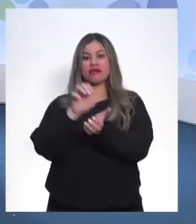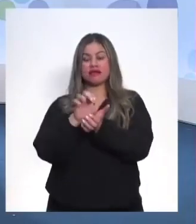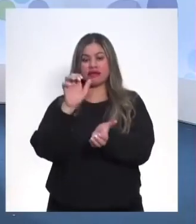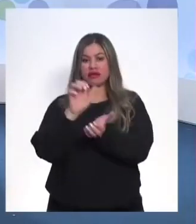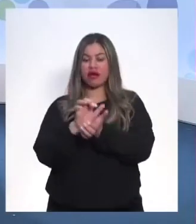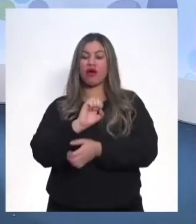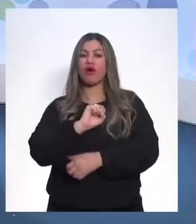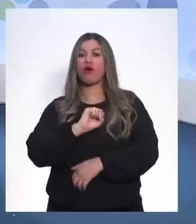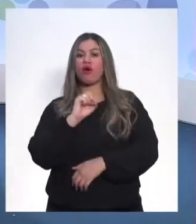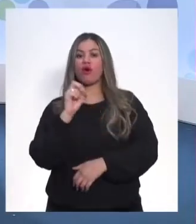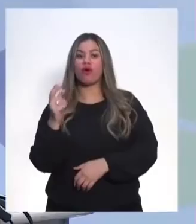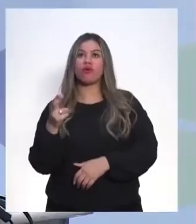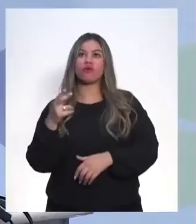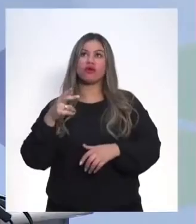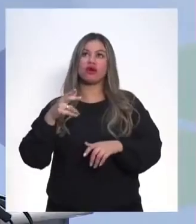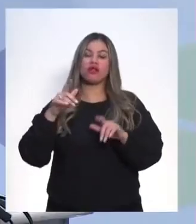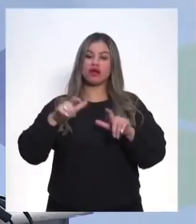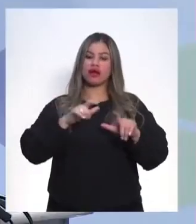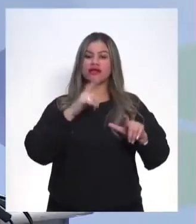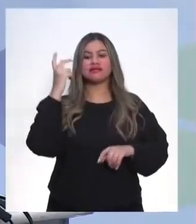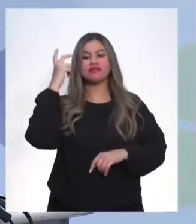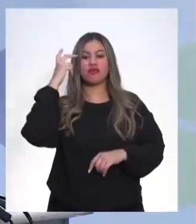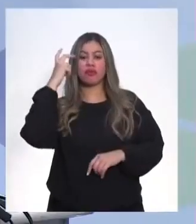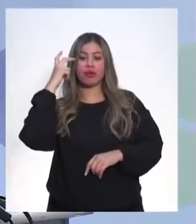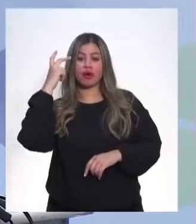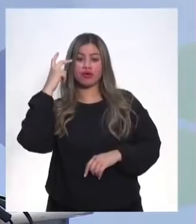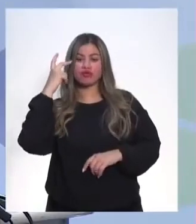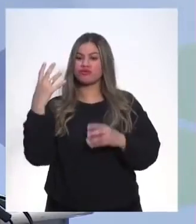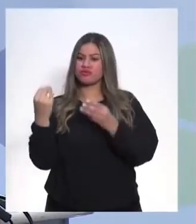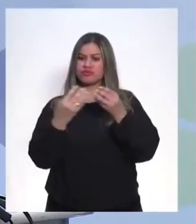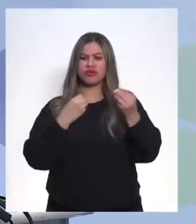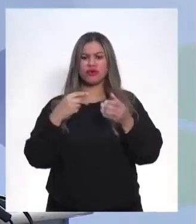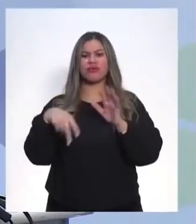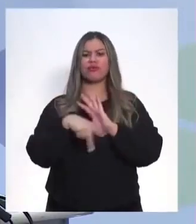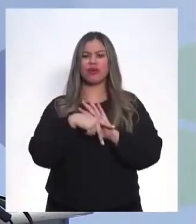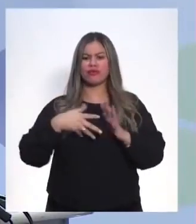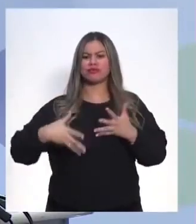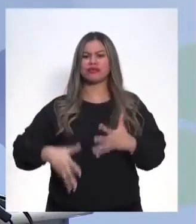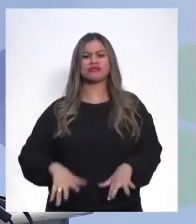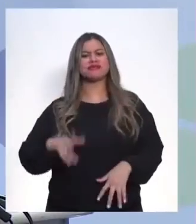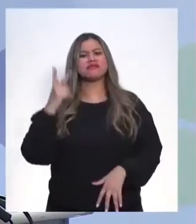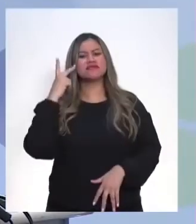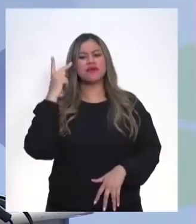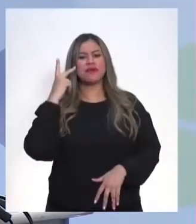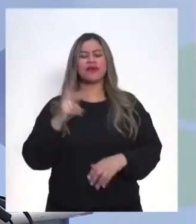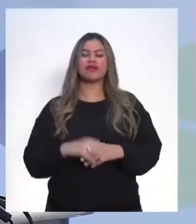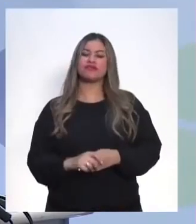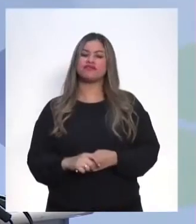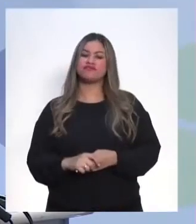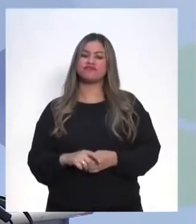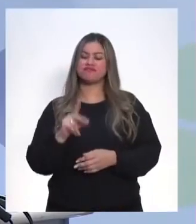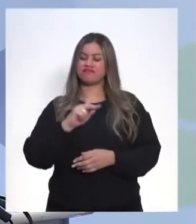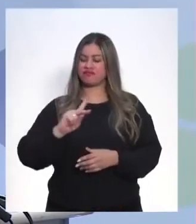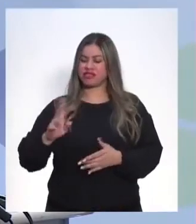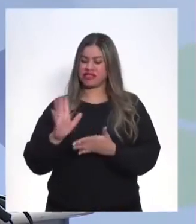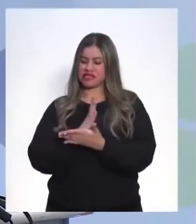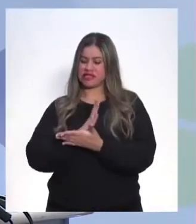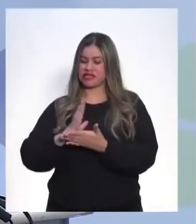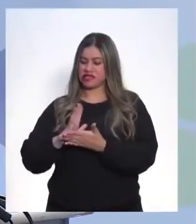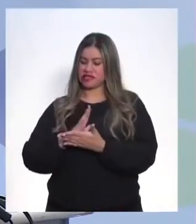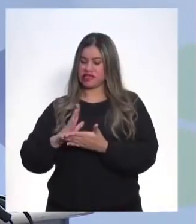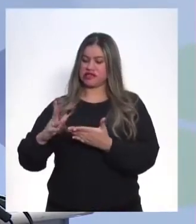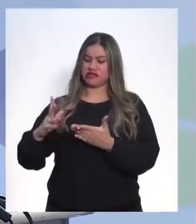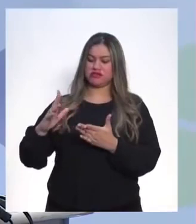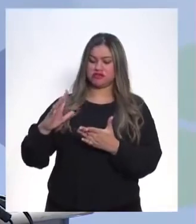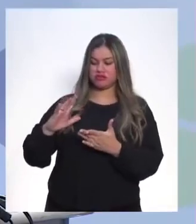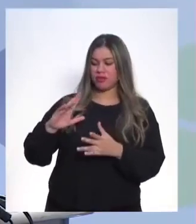Natural de São Paulo. Vários alunos natural de São Paulo, eu percebi. Isso. Os professores que ainda estão um pouco assim, alguns são do